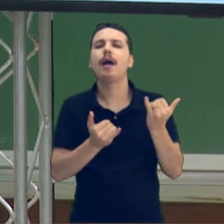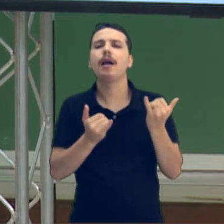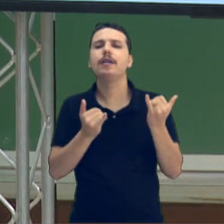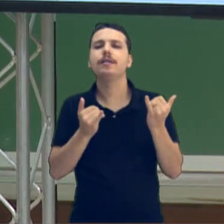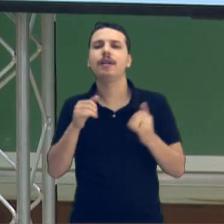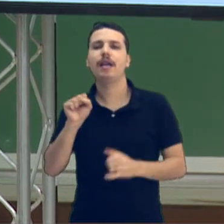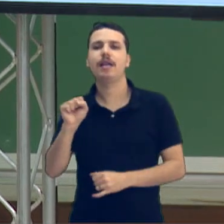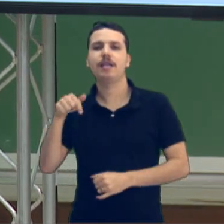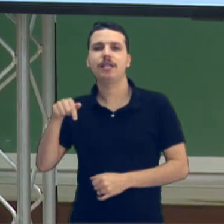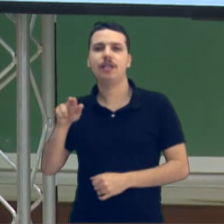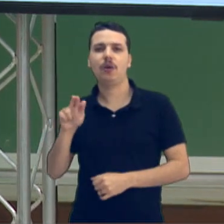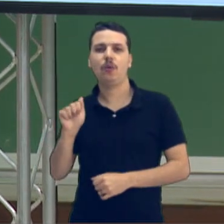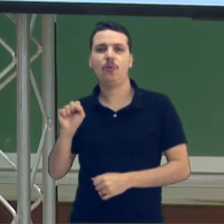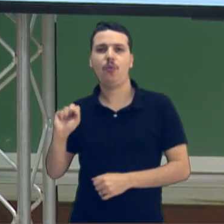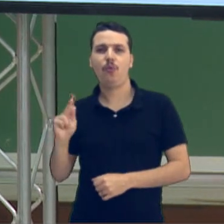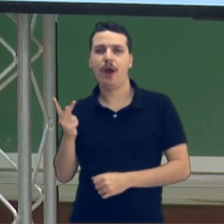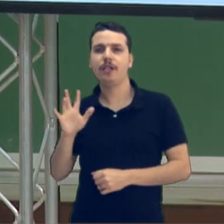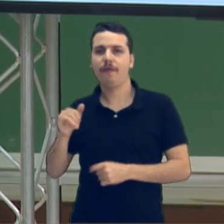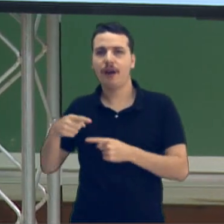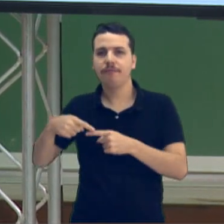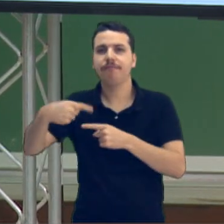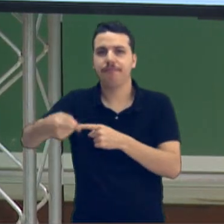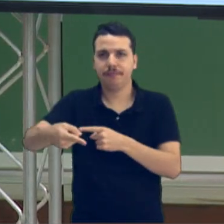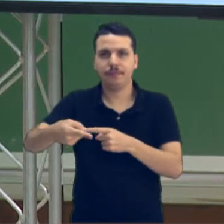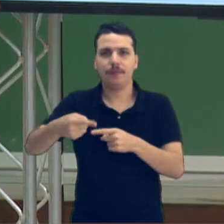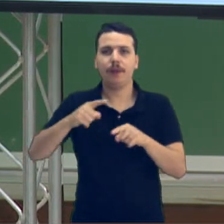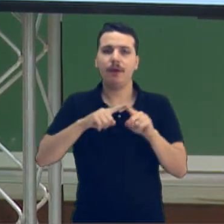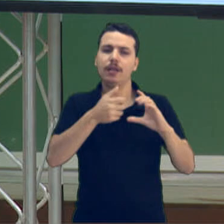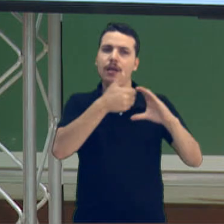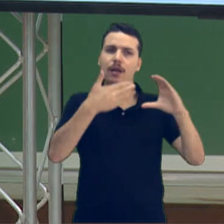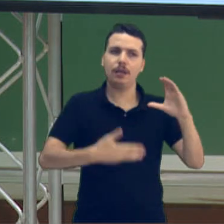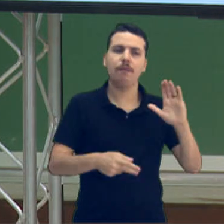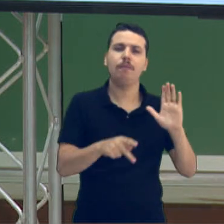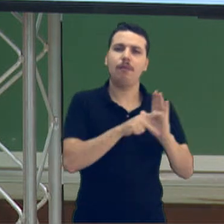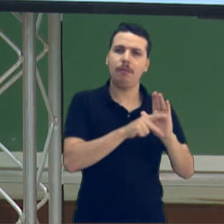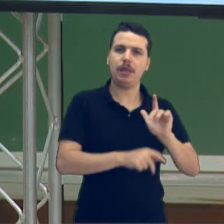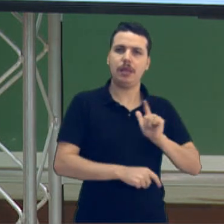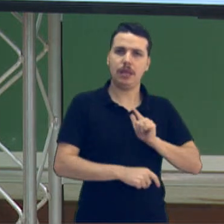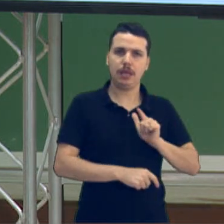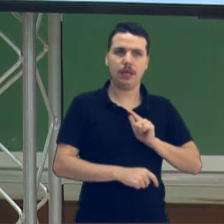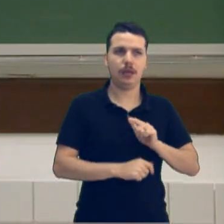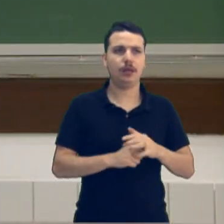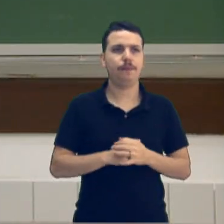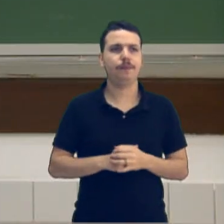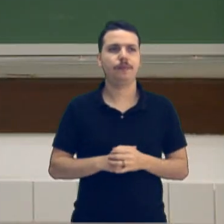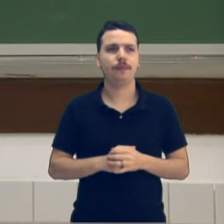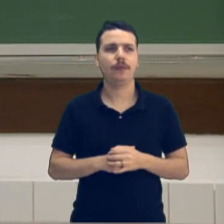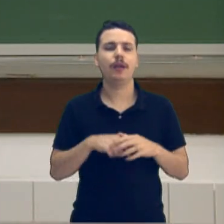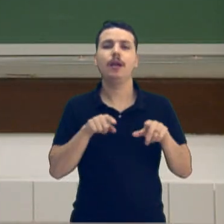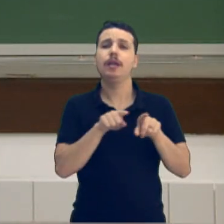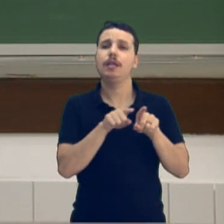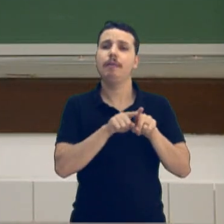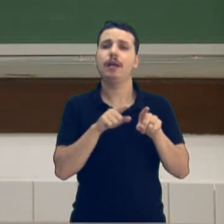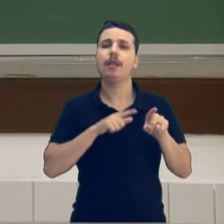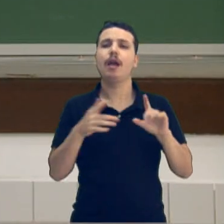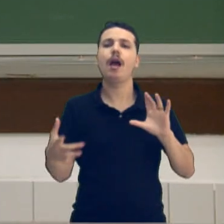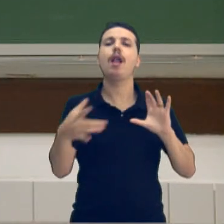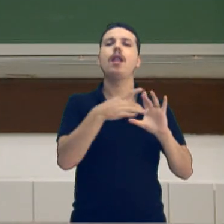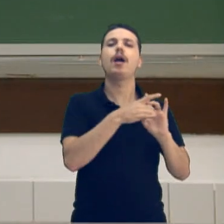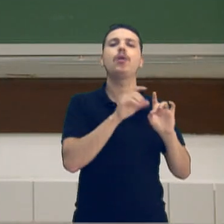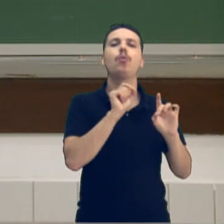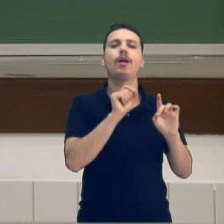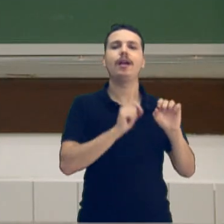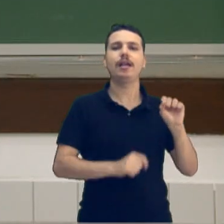a gente vai ver na sequência, tá? Mas ele tem as suas características próprias, né? E também tem a ver com os sets,